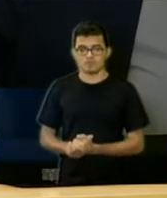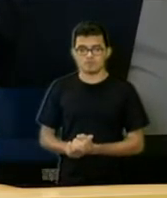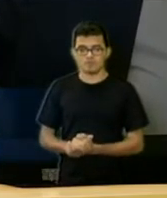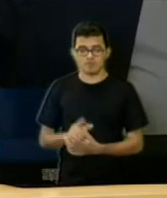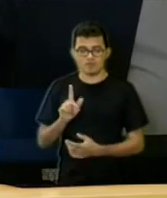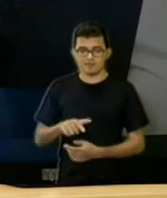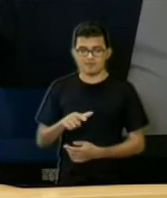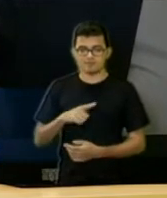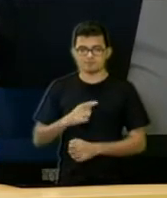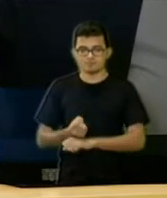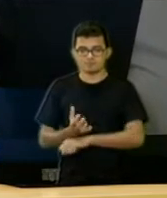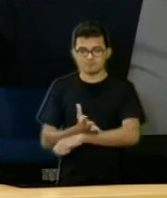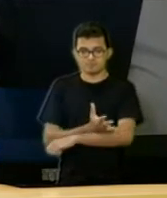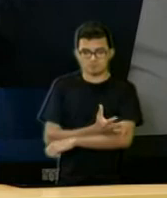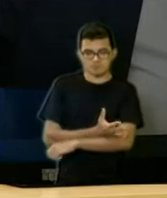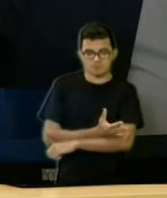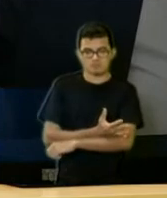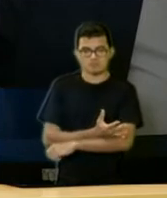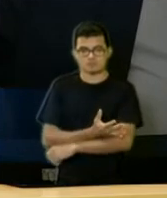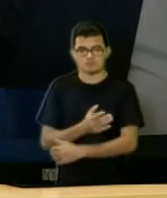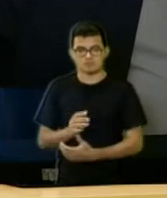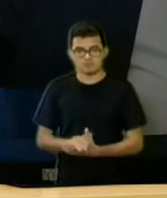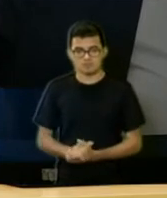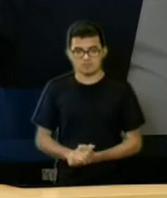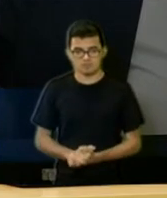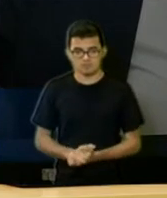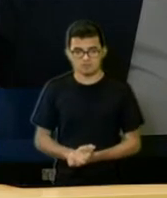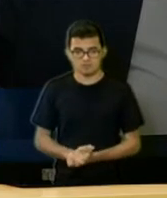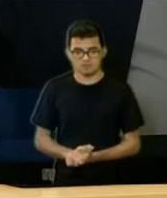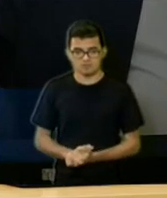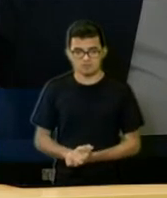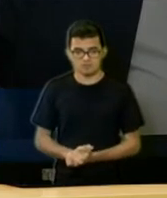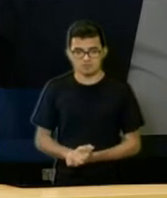um momento de muita emoção para a gente, né? E